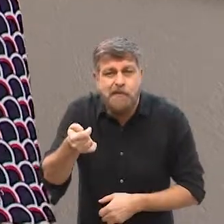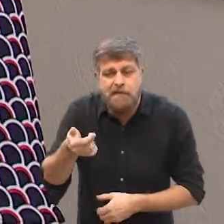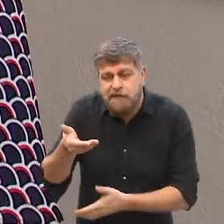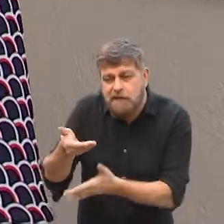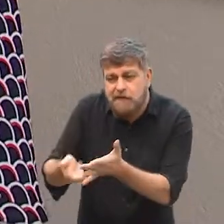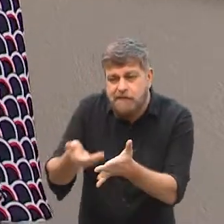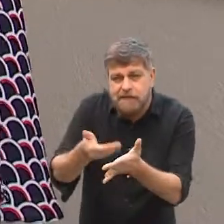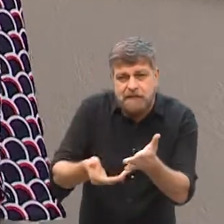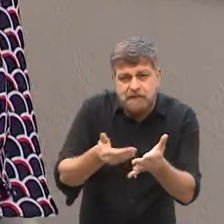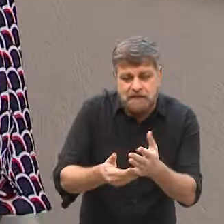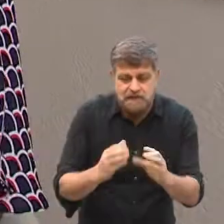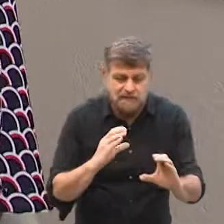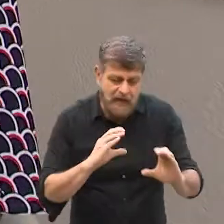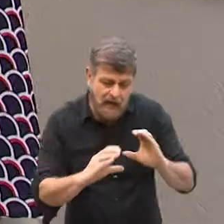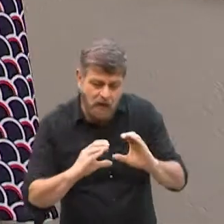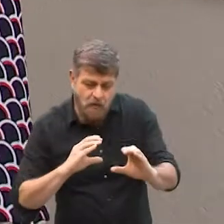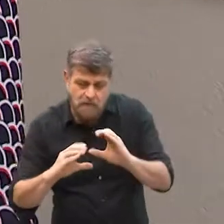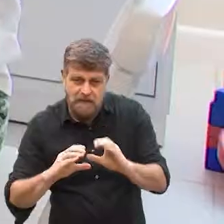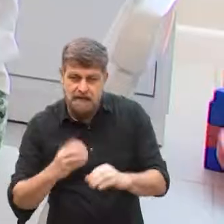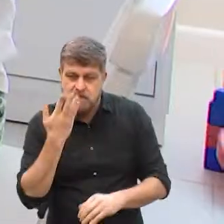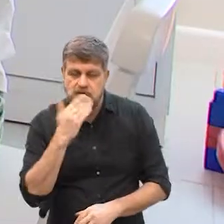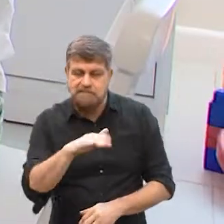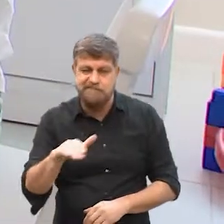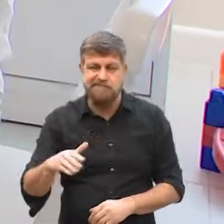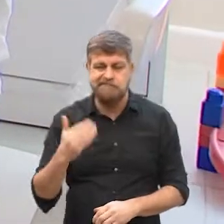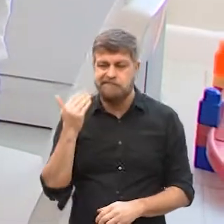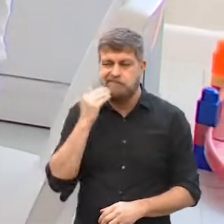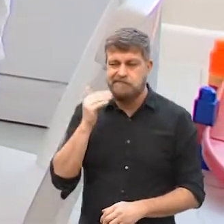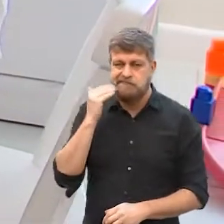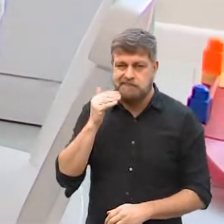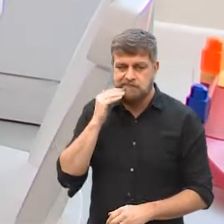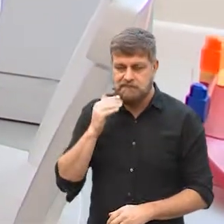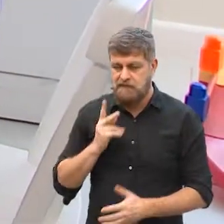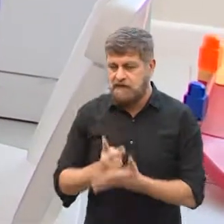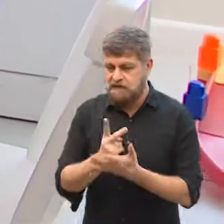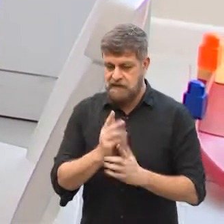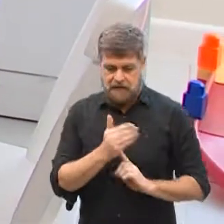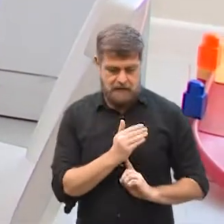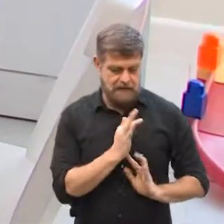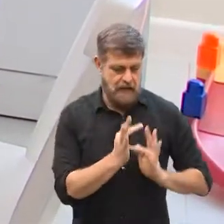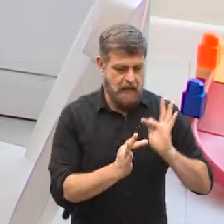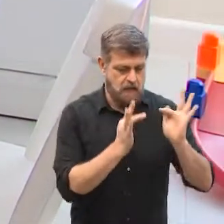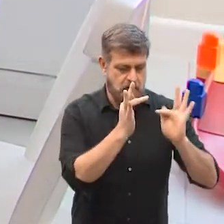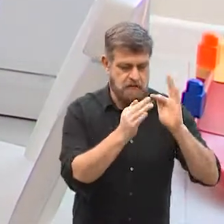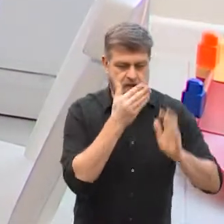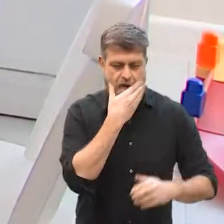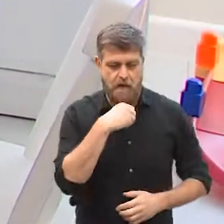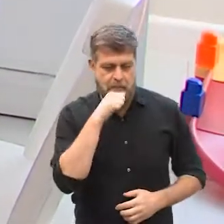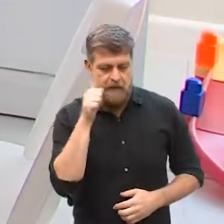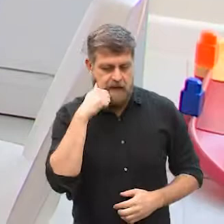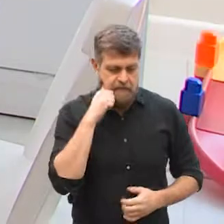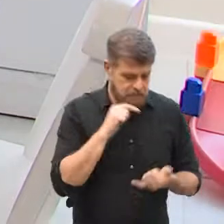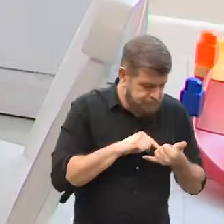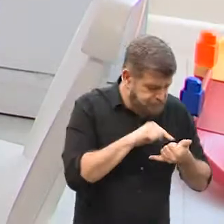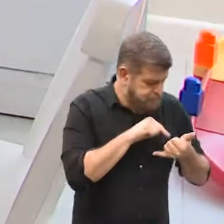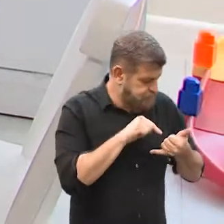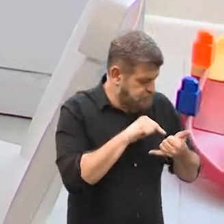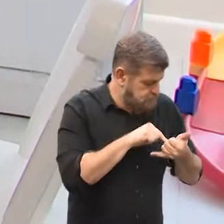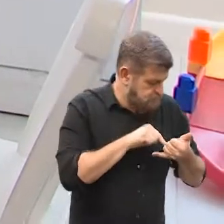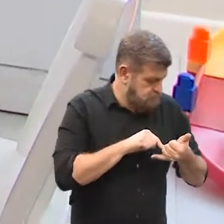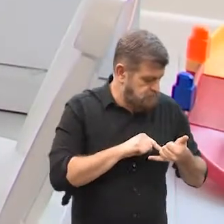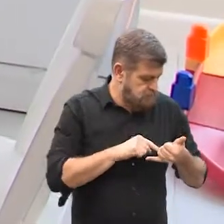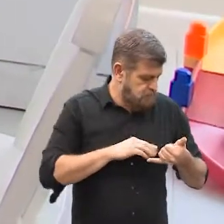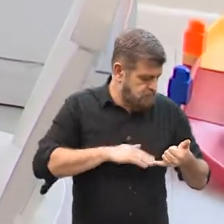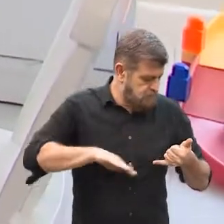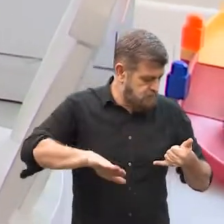a parte de comunicação tá falha diante da tecnologia, às vezes os pais ficam muito no celular, e isso